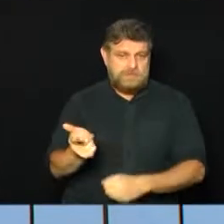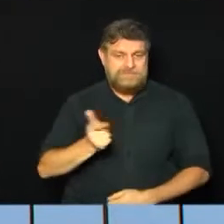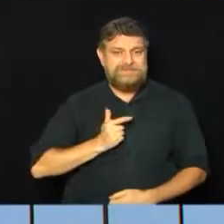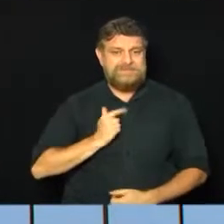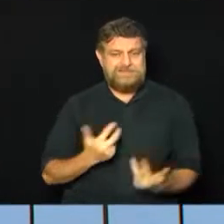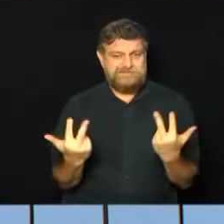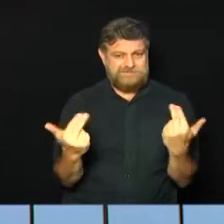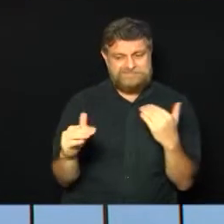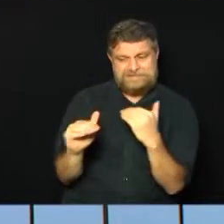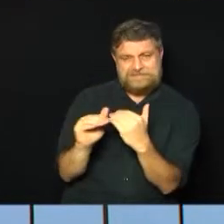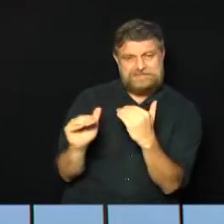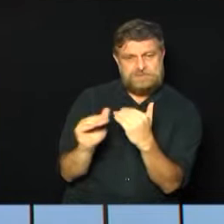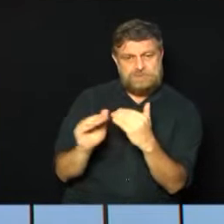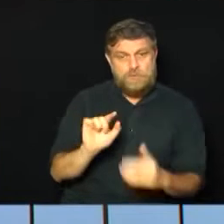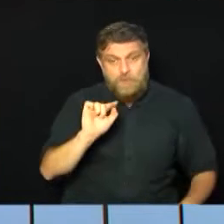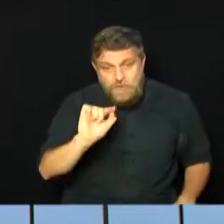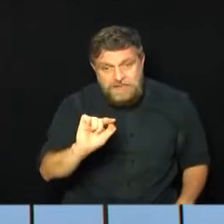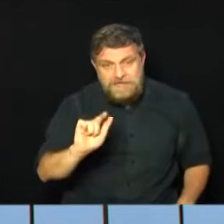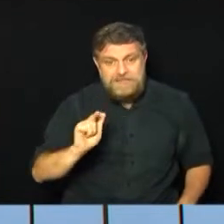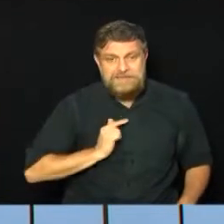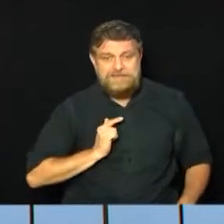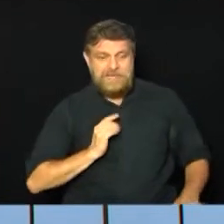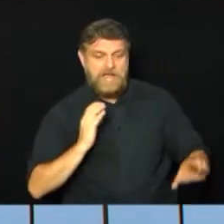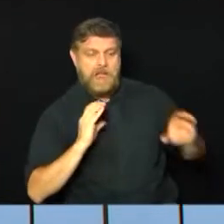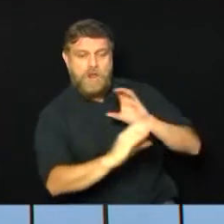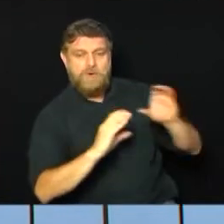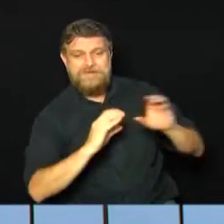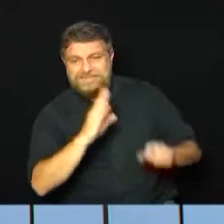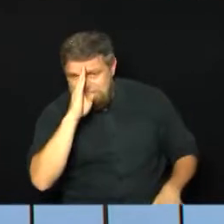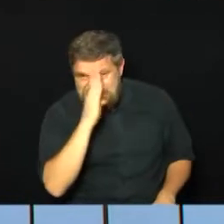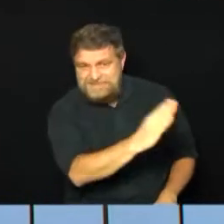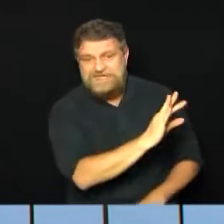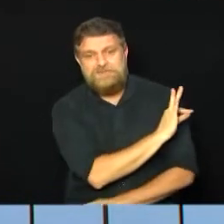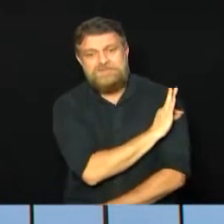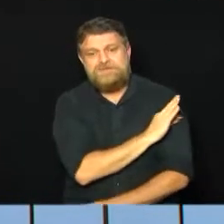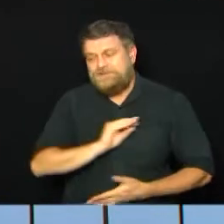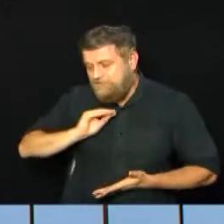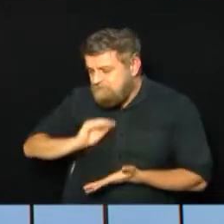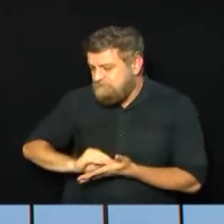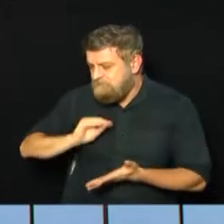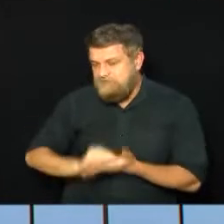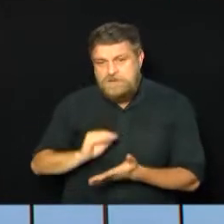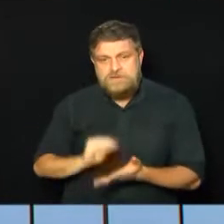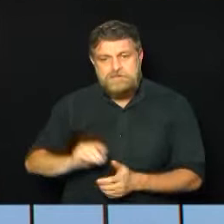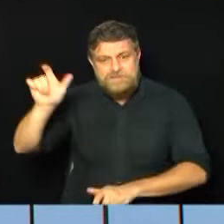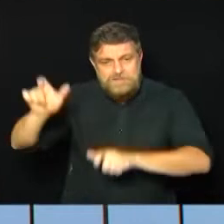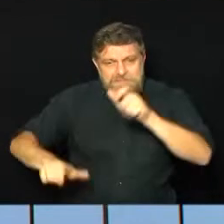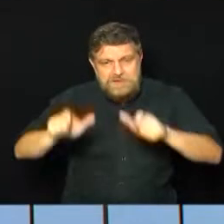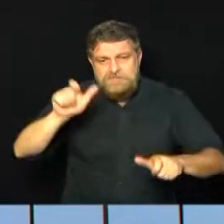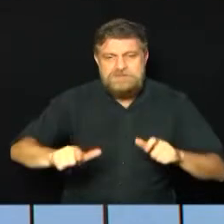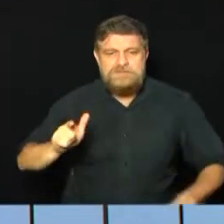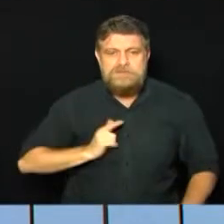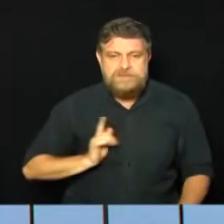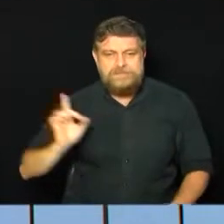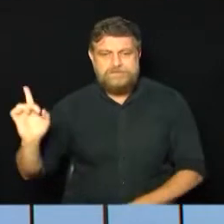denominador comum, que é a falta de um canal direto com o Poder Executivo, né? Então, todo mundo cai na seara comum e